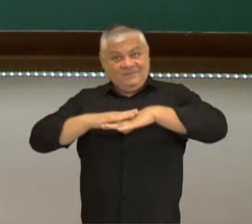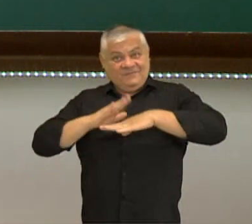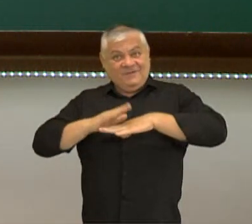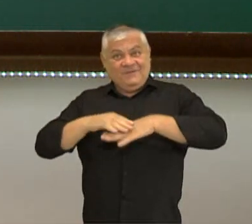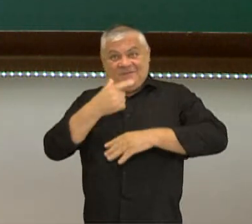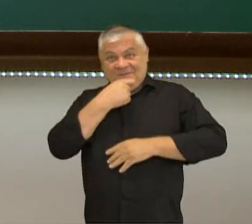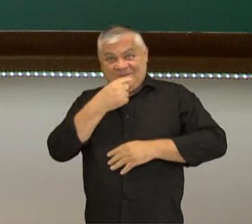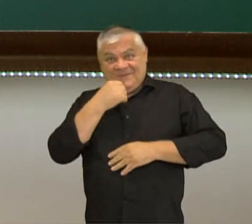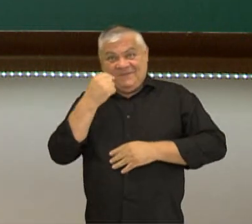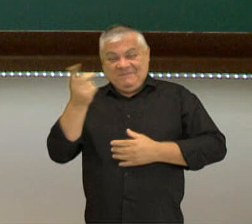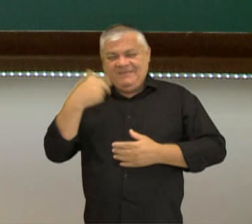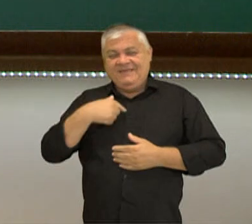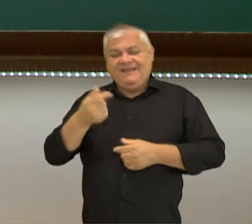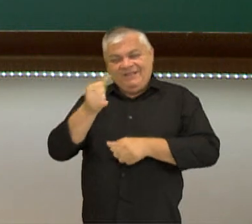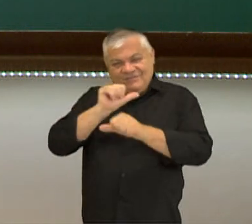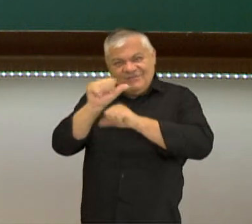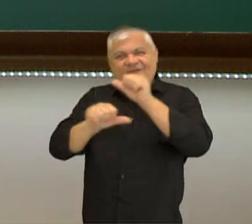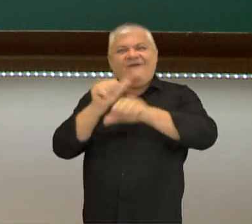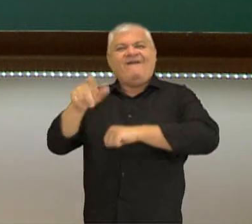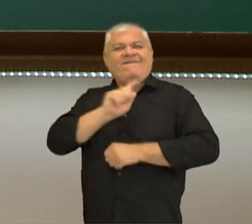pessoas, flores.